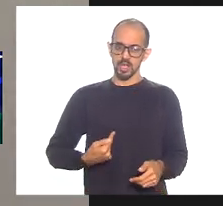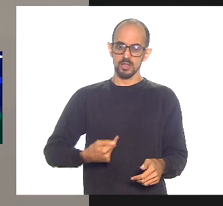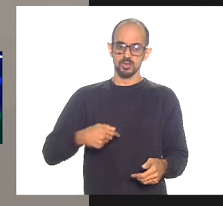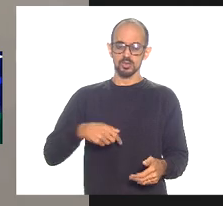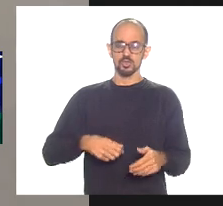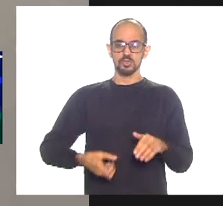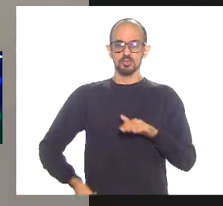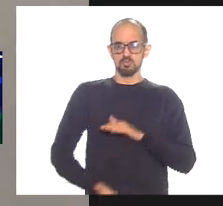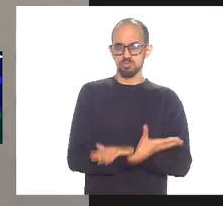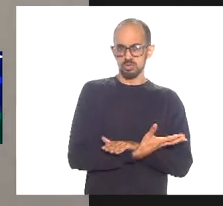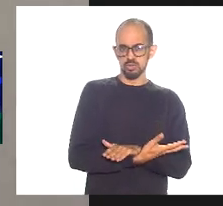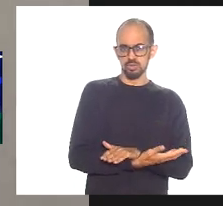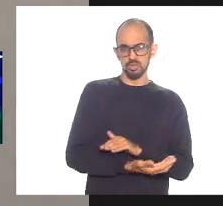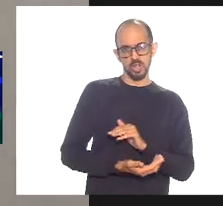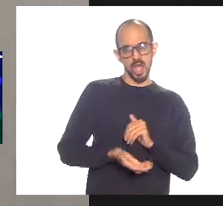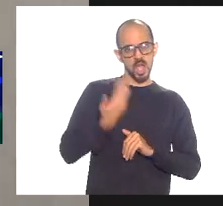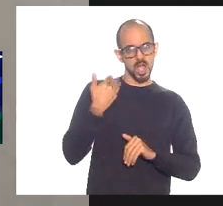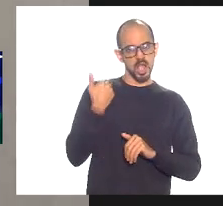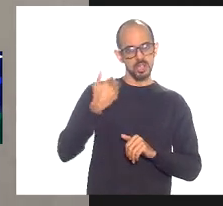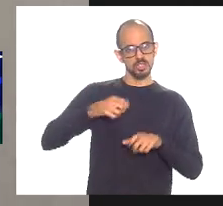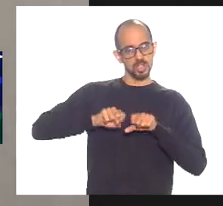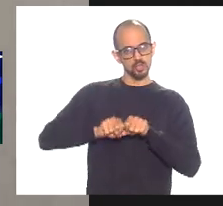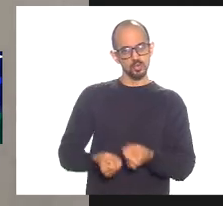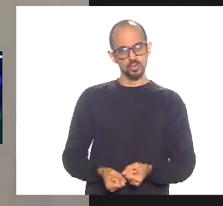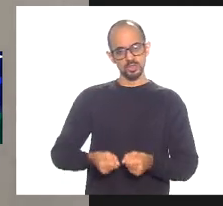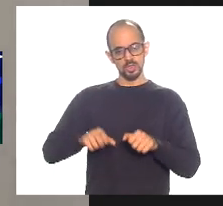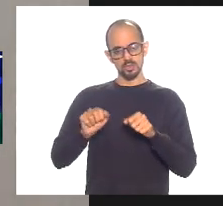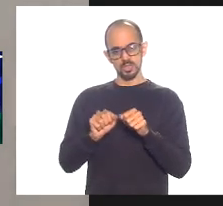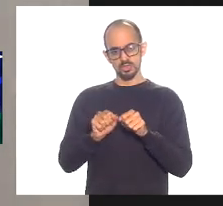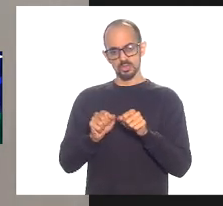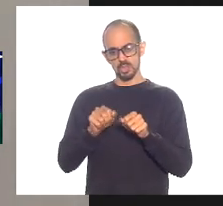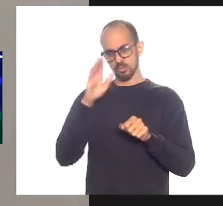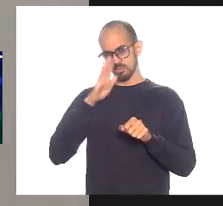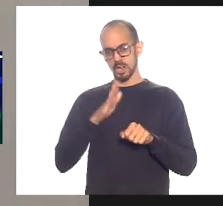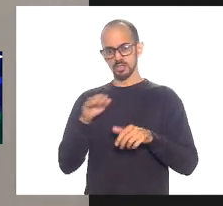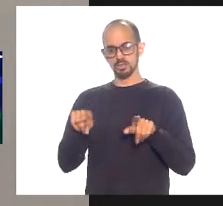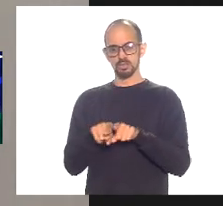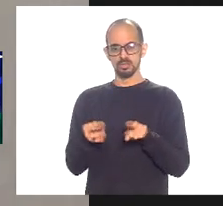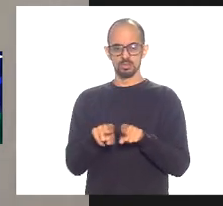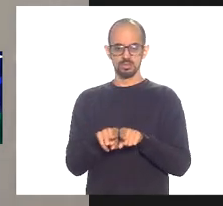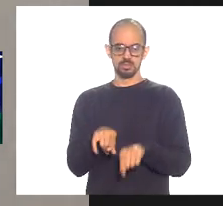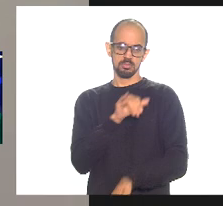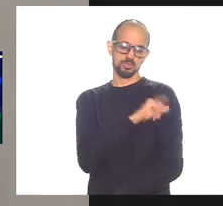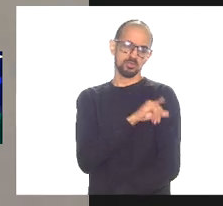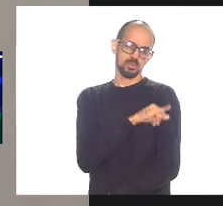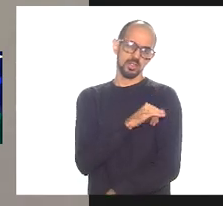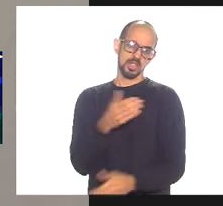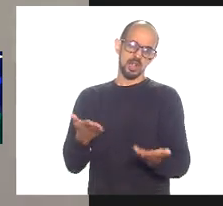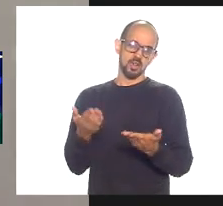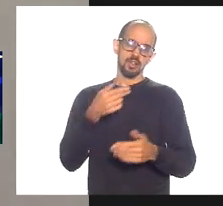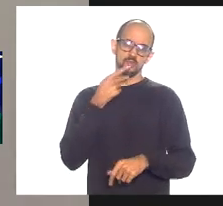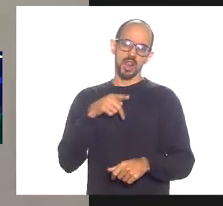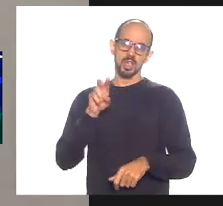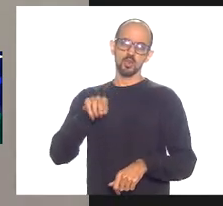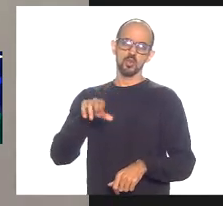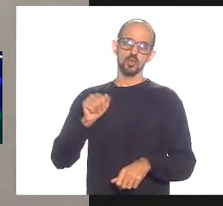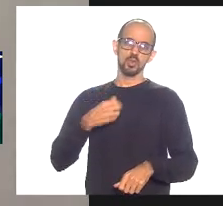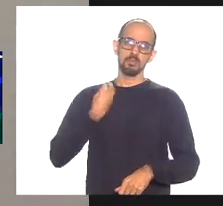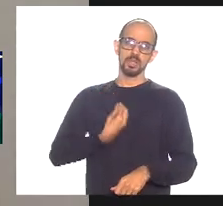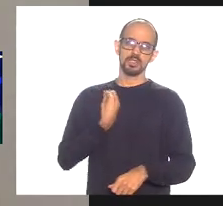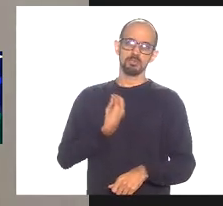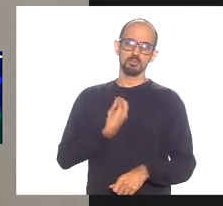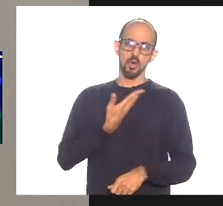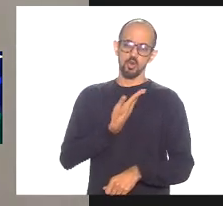a destruição Que Vocês Fizeram no Rio de Janeiro no Brasil agora vem com esse lembra lembra de dizer que nunca foram governo E qual o problema de ser